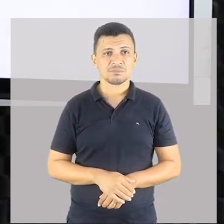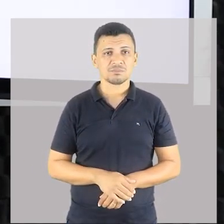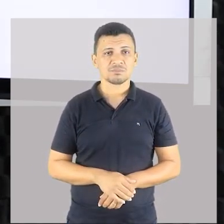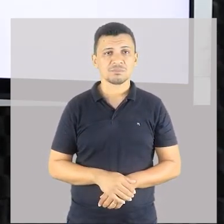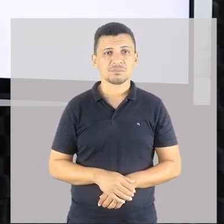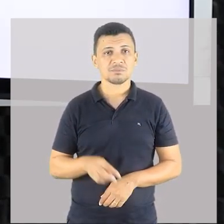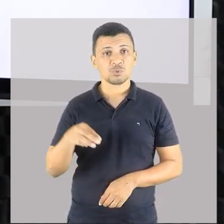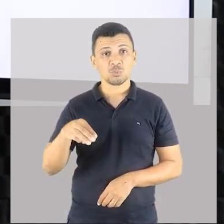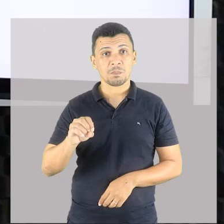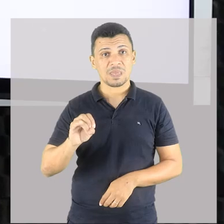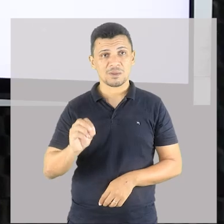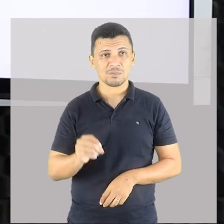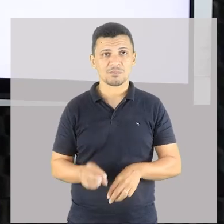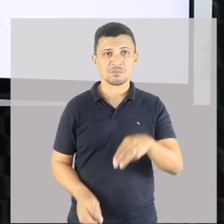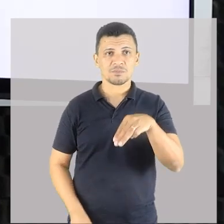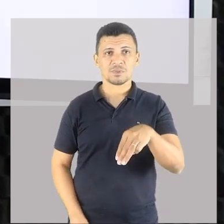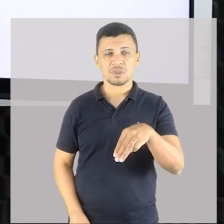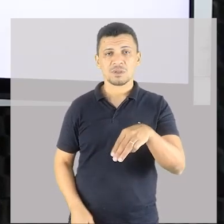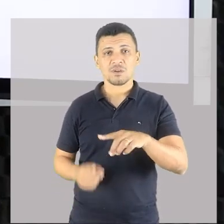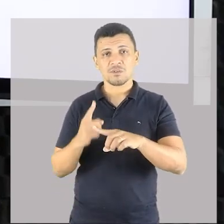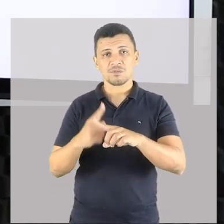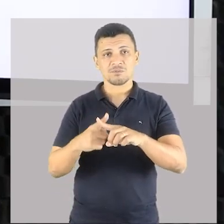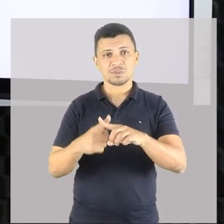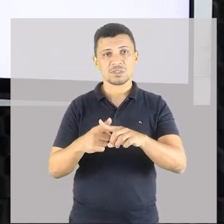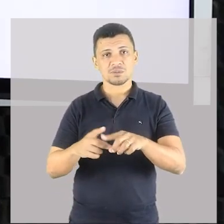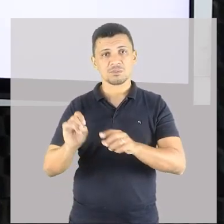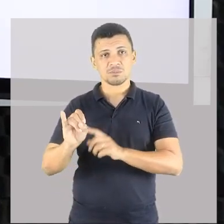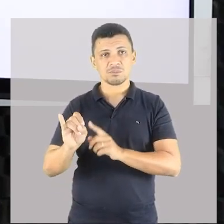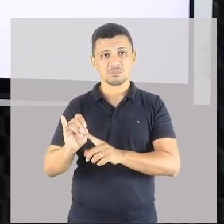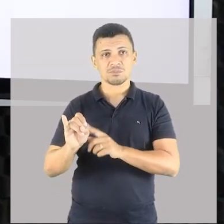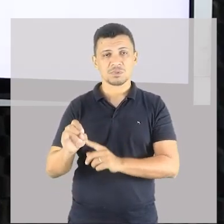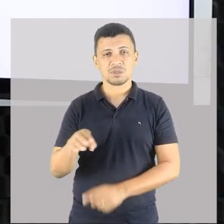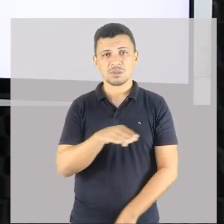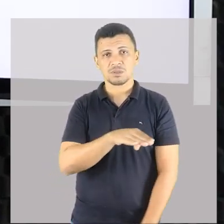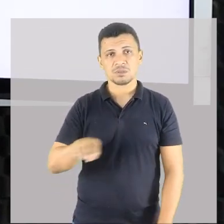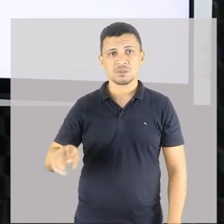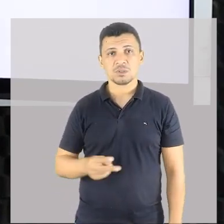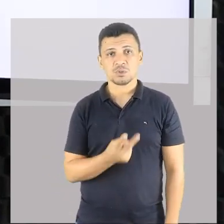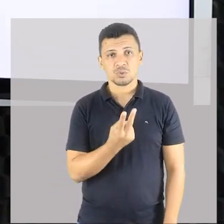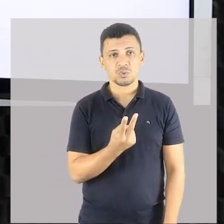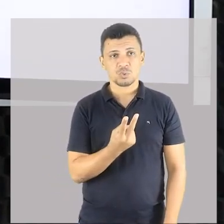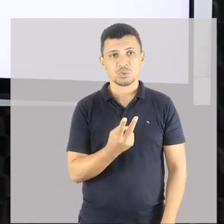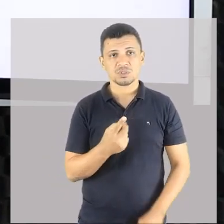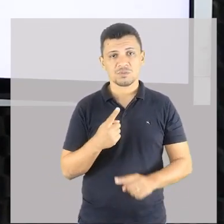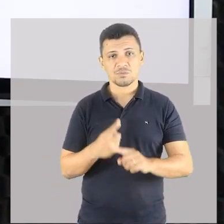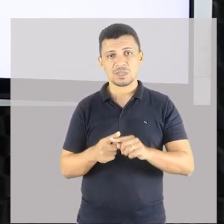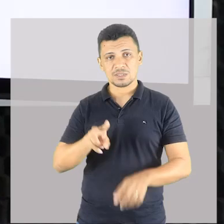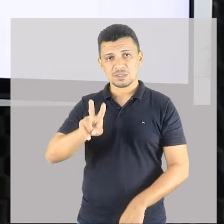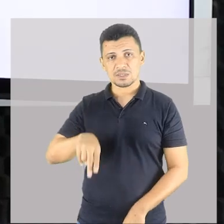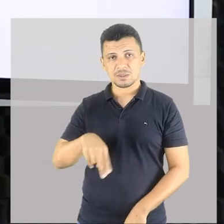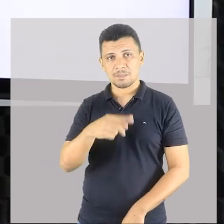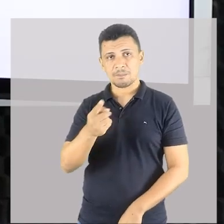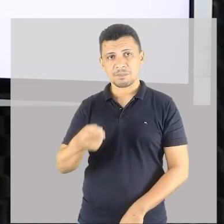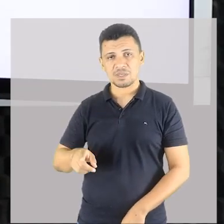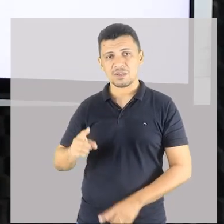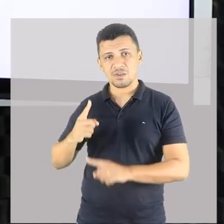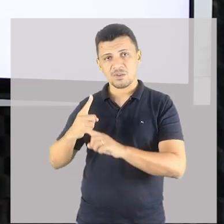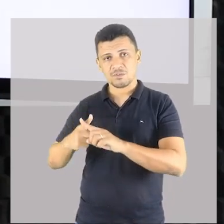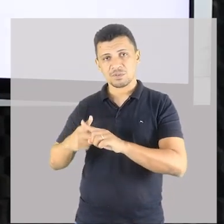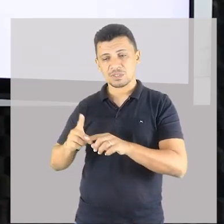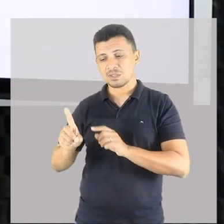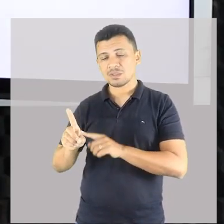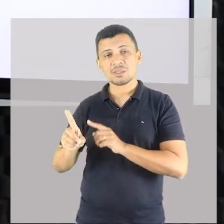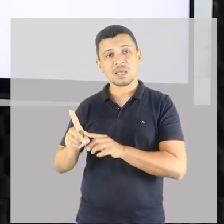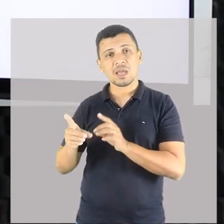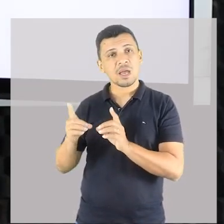meio. I é a intensidade da corrente. 2π, D é a distância do